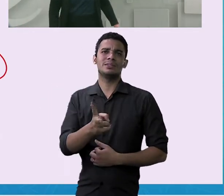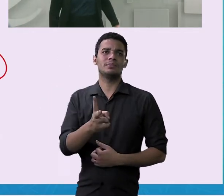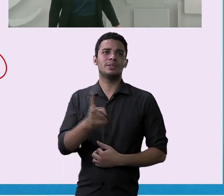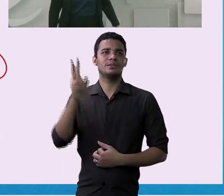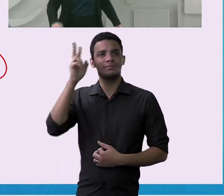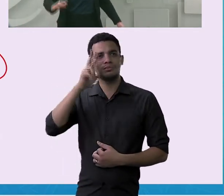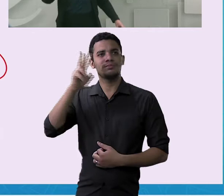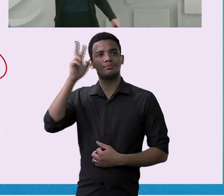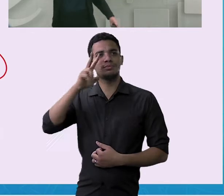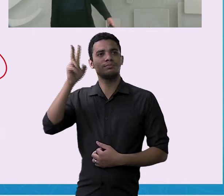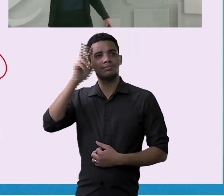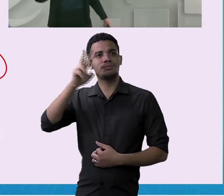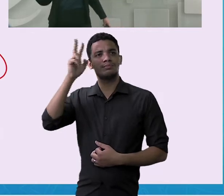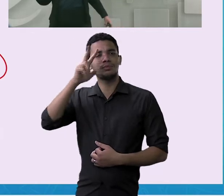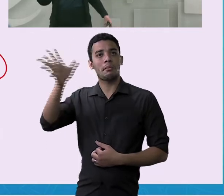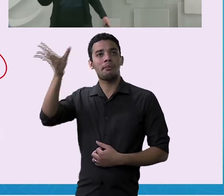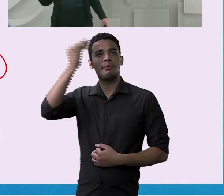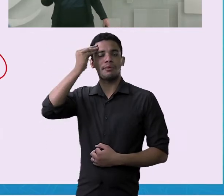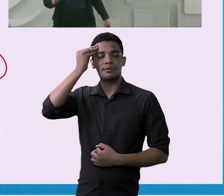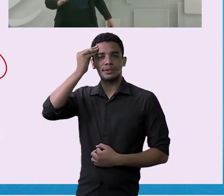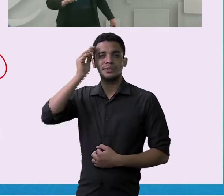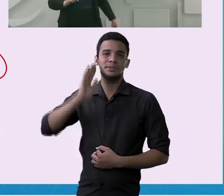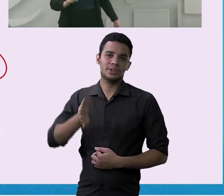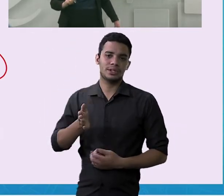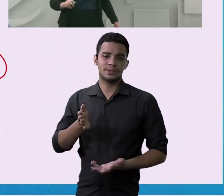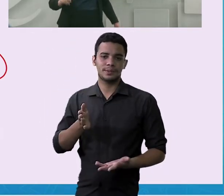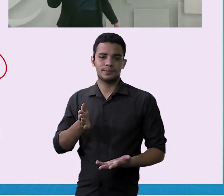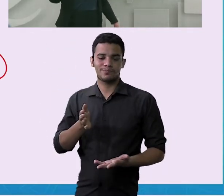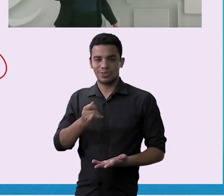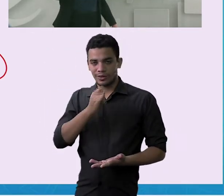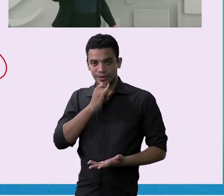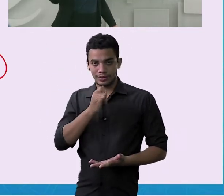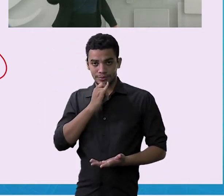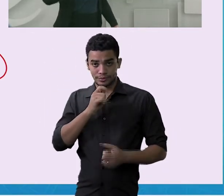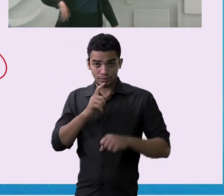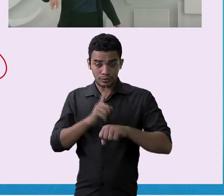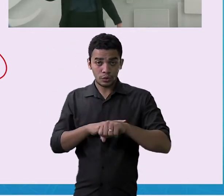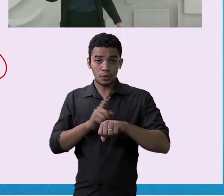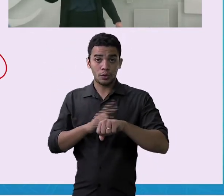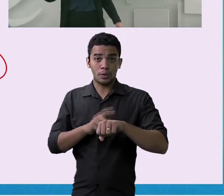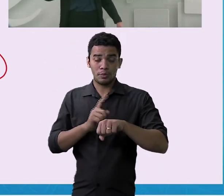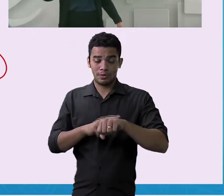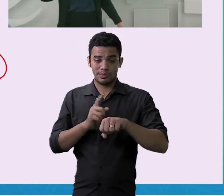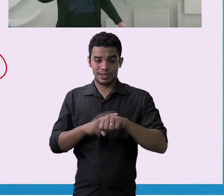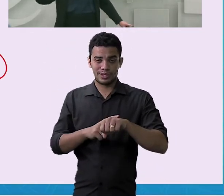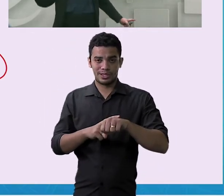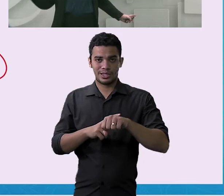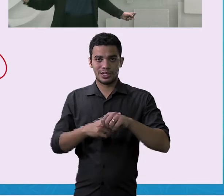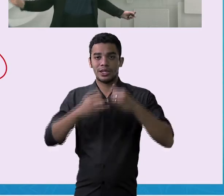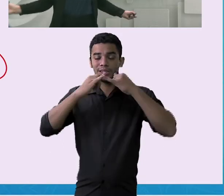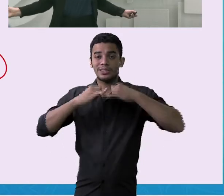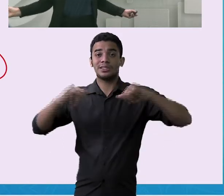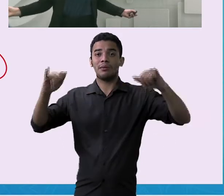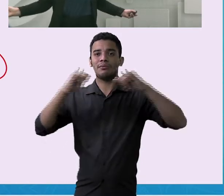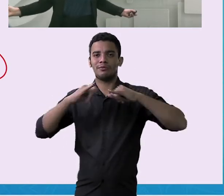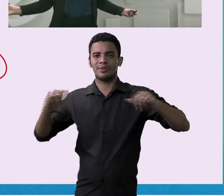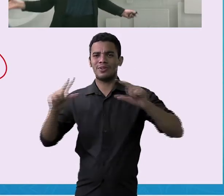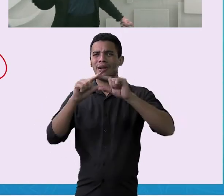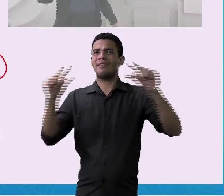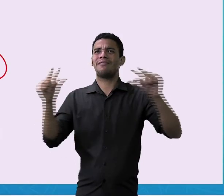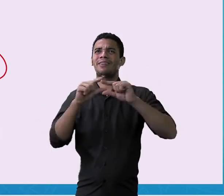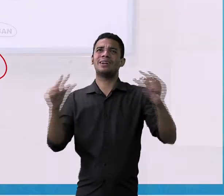TIM, né? Terminou a propaganda, eles colocam lá, TIM, viver sem